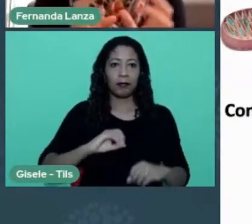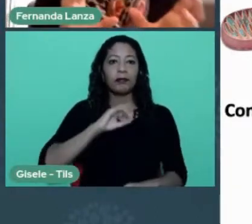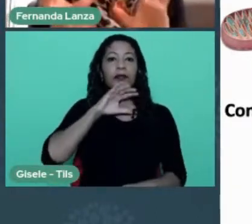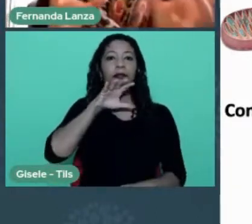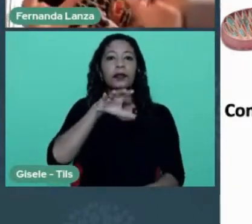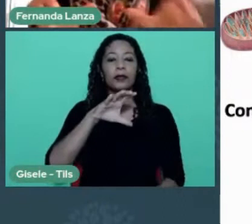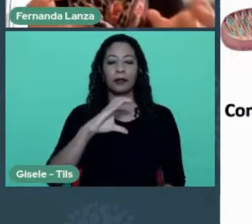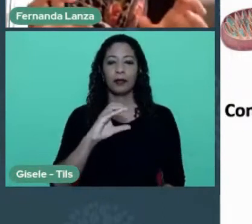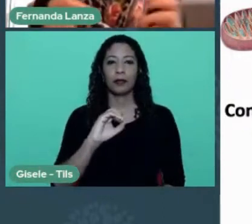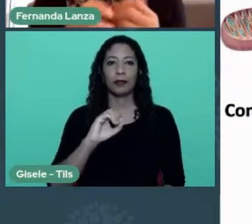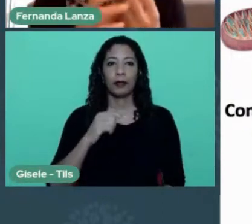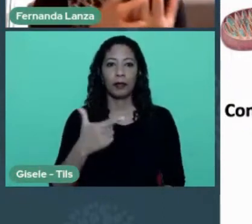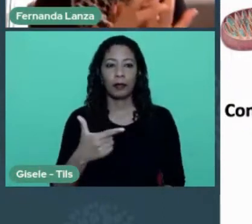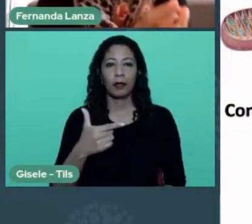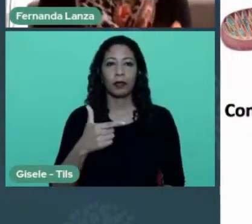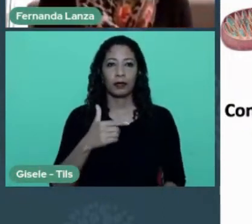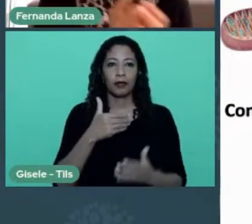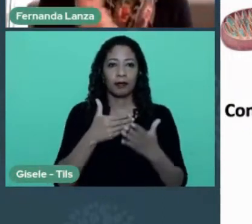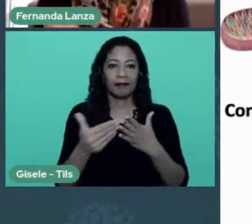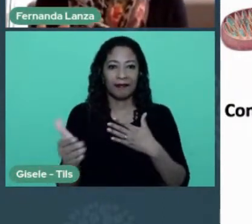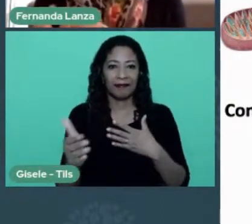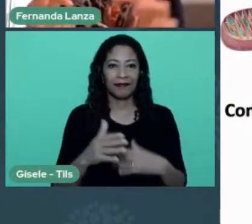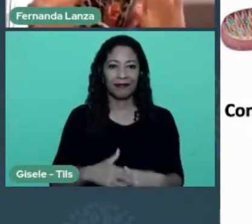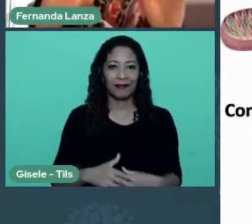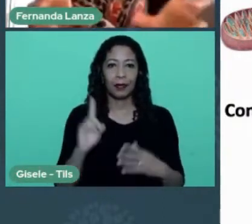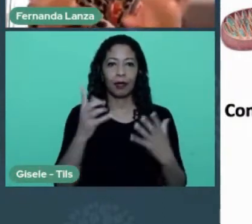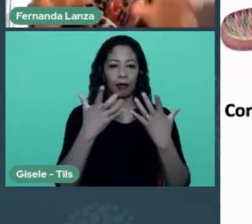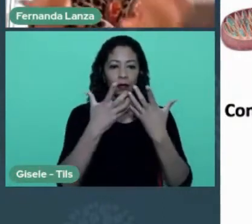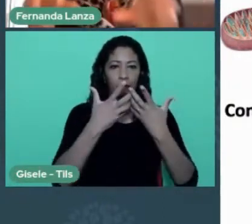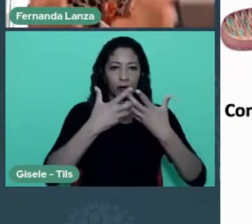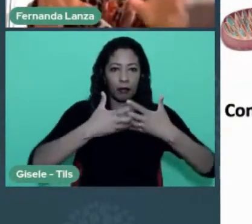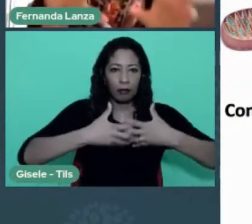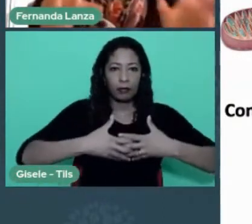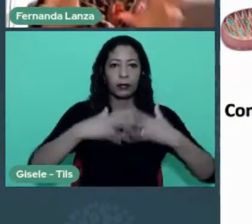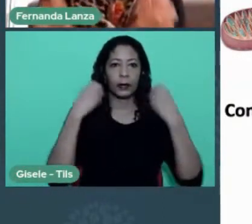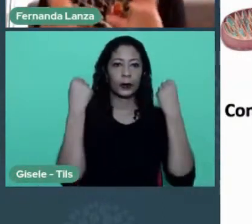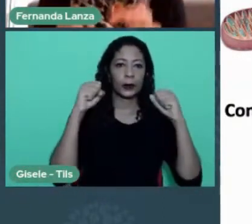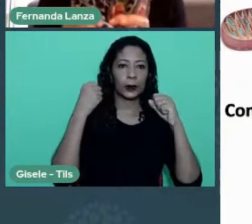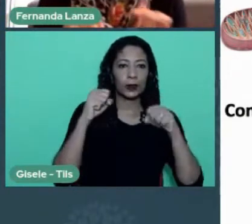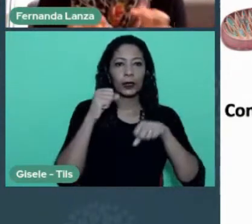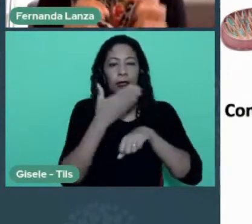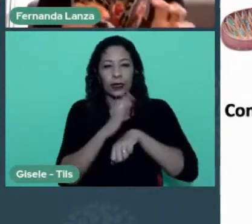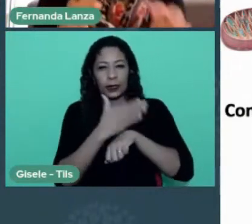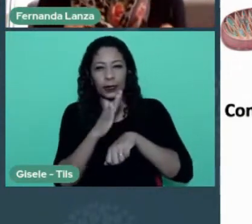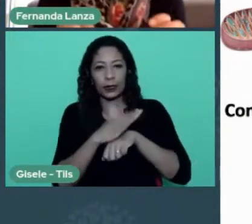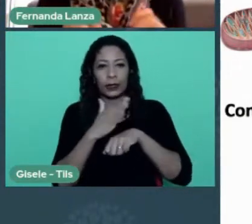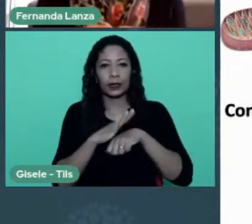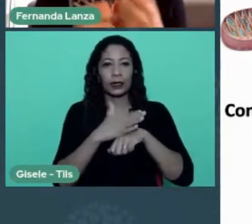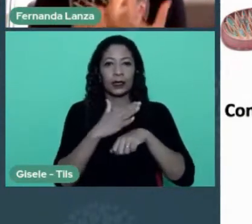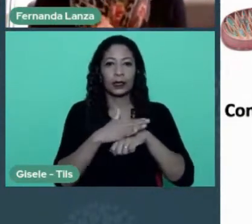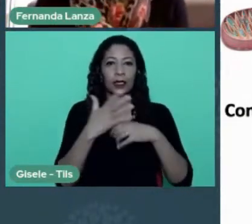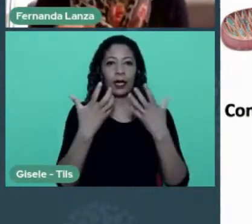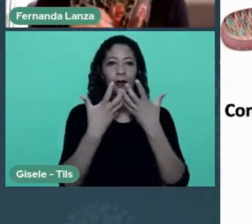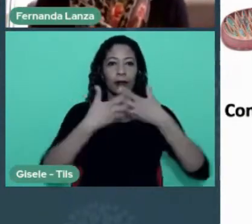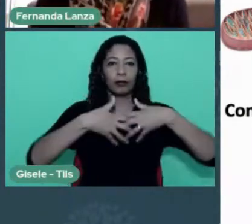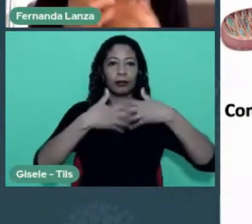Então, essas engrenagens, ao praticar exercício ou atividade física, elas começam a rodar mais rápidas,